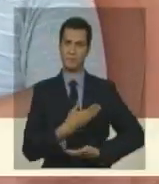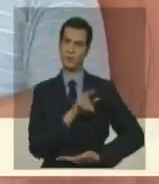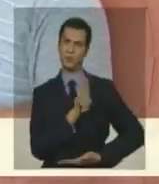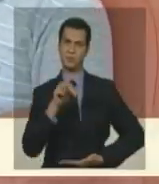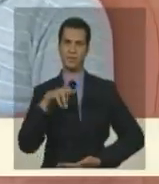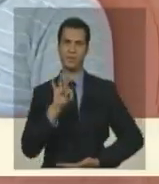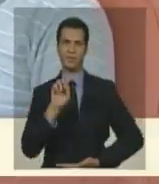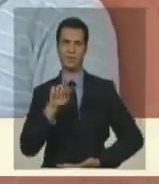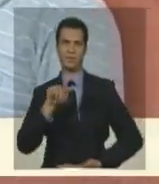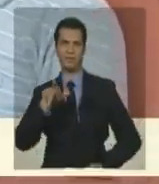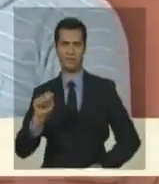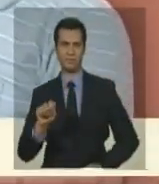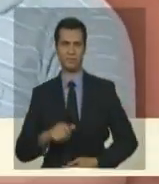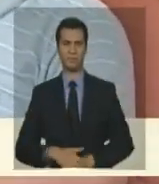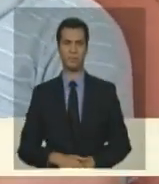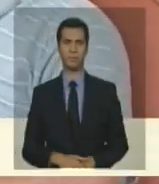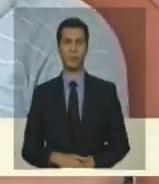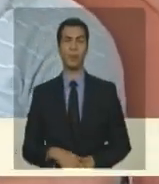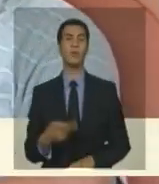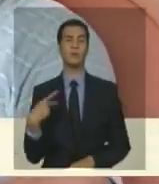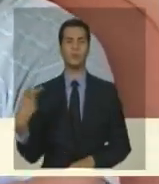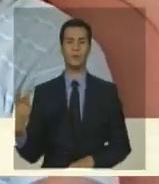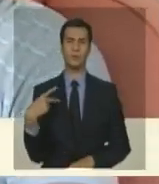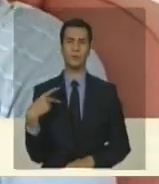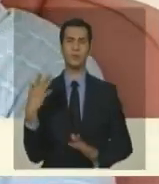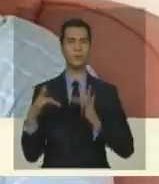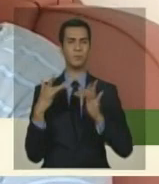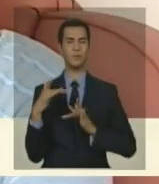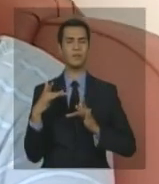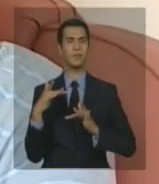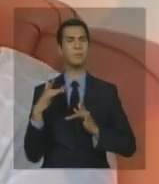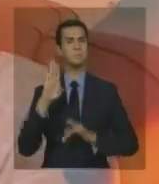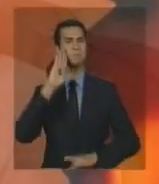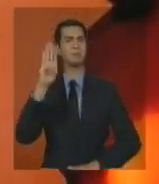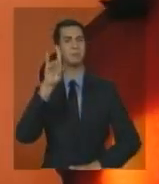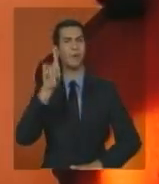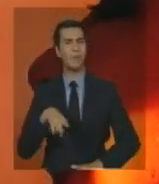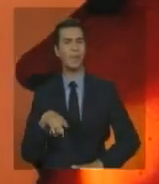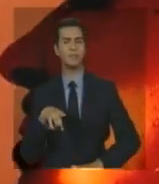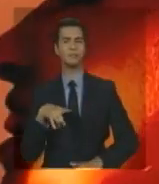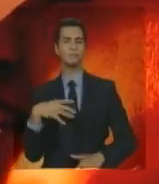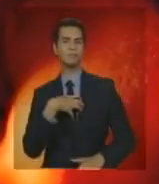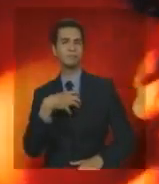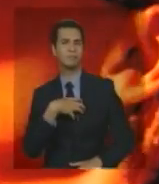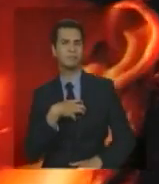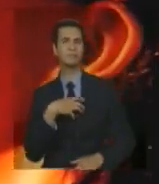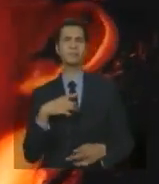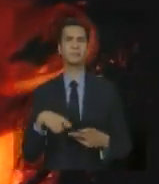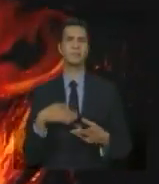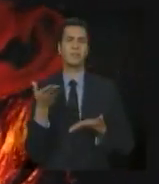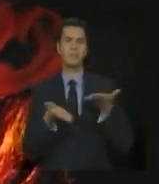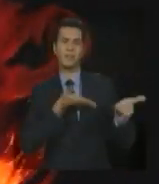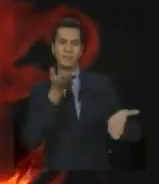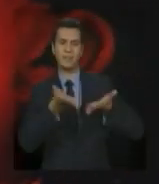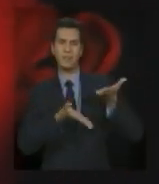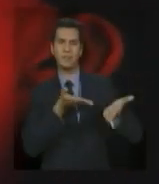é diferente. A gente vai mais pela simpatia, pela maneira com que a gente é